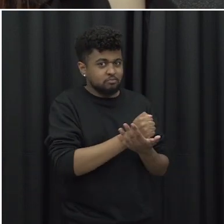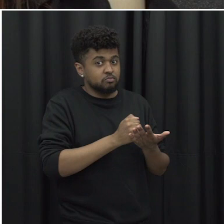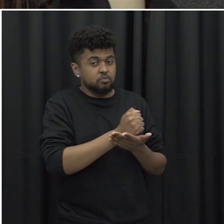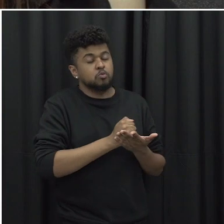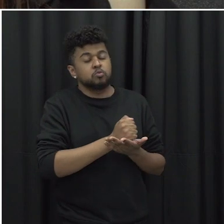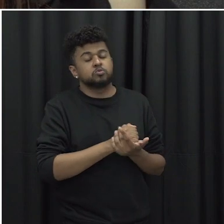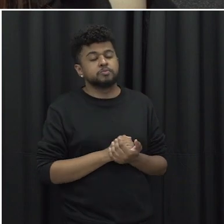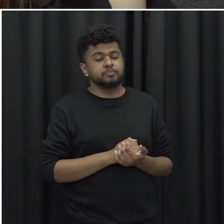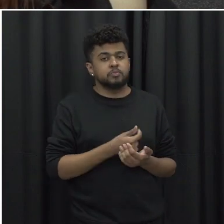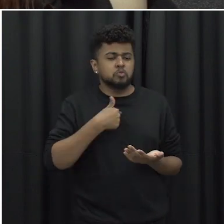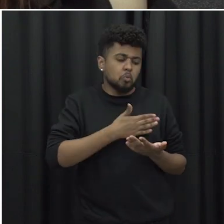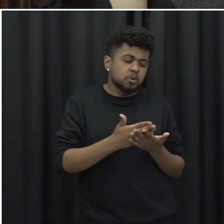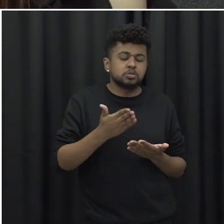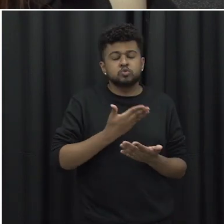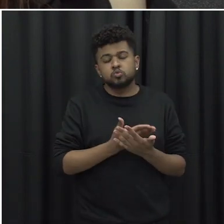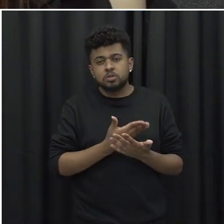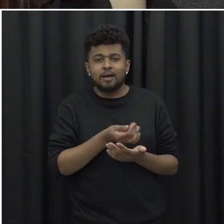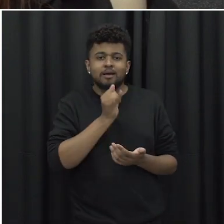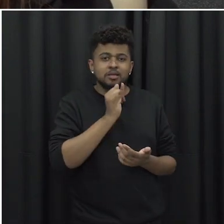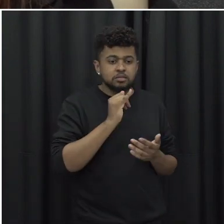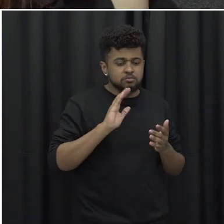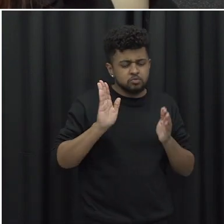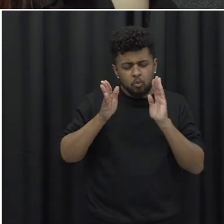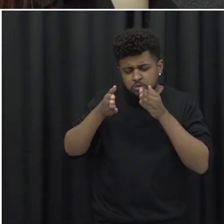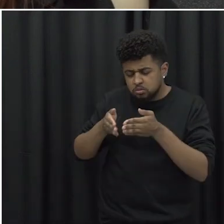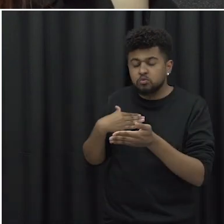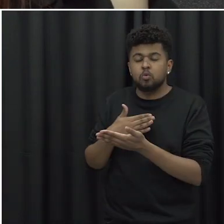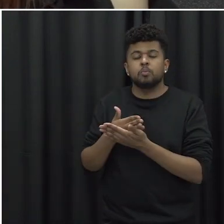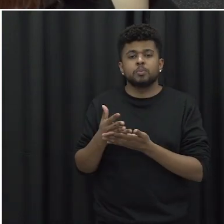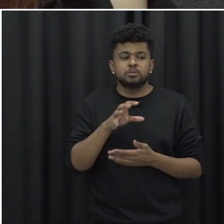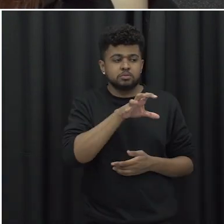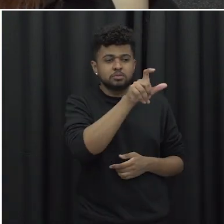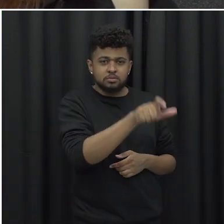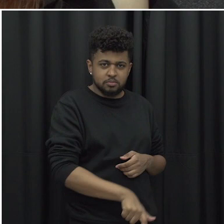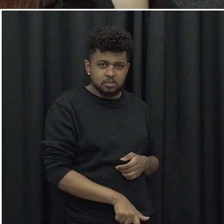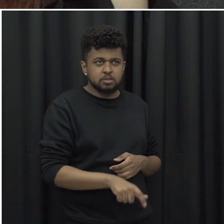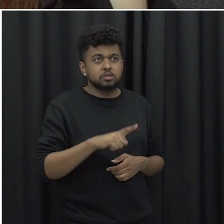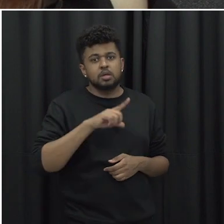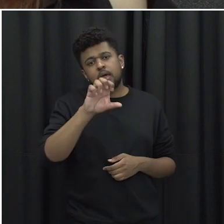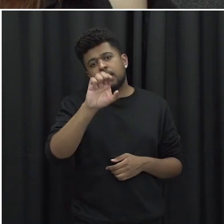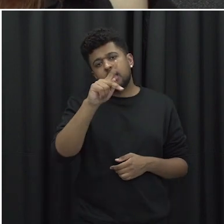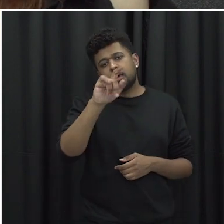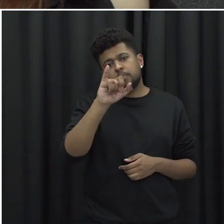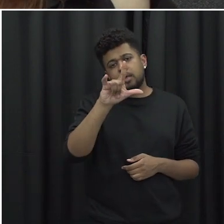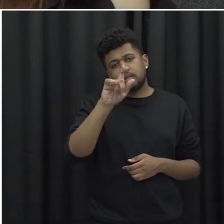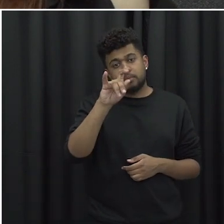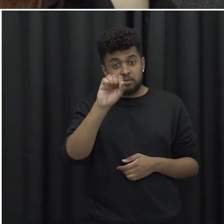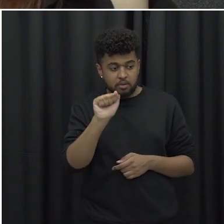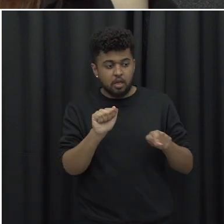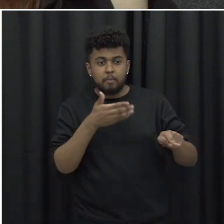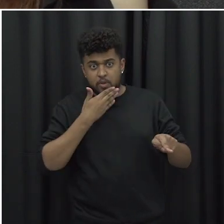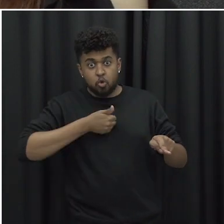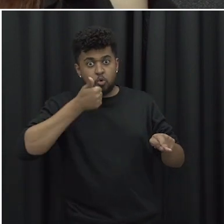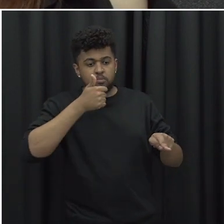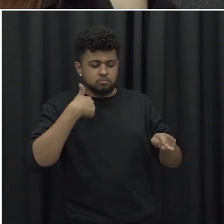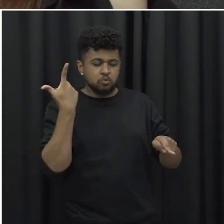paciente com epilepsia, e ele melhorou. E eu consegui tirar todas as outras medicações de epilepsia que ele tomava. Ele tomava 4 tipos de